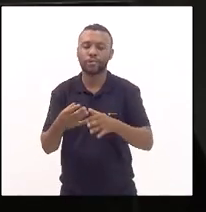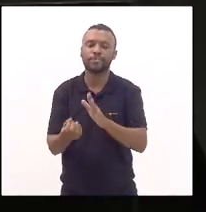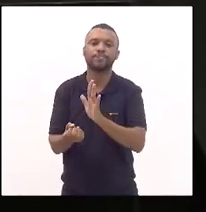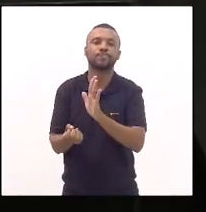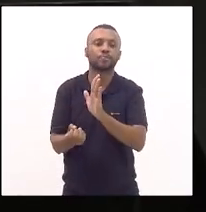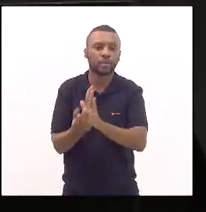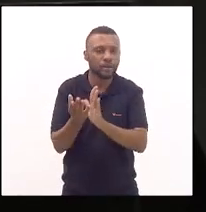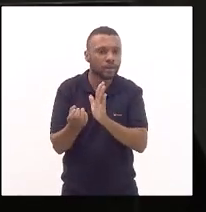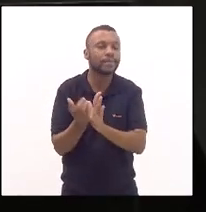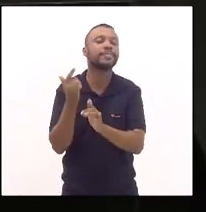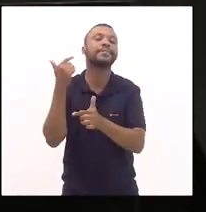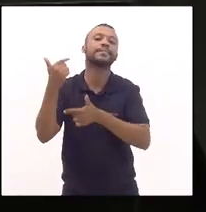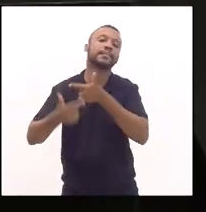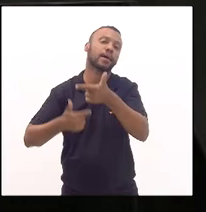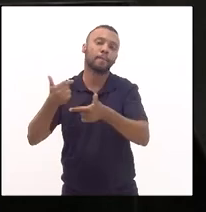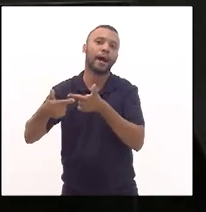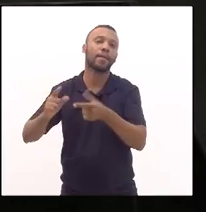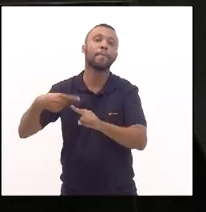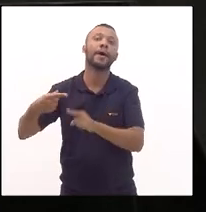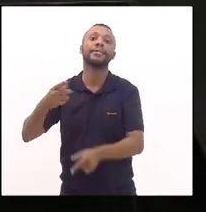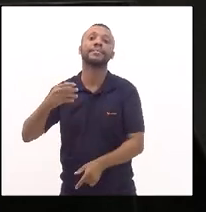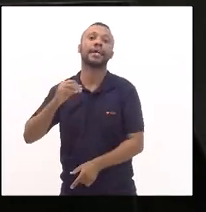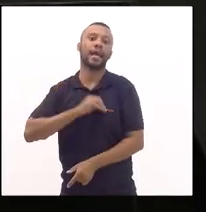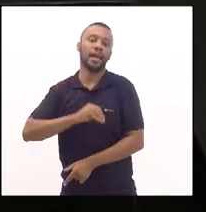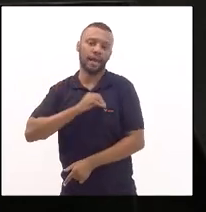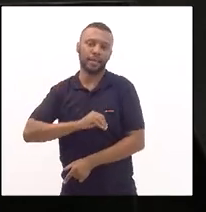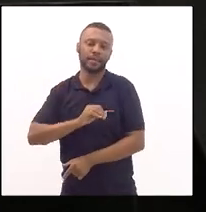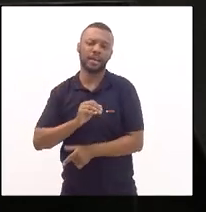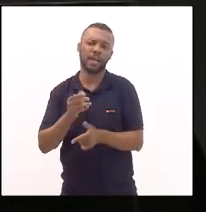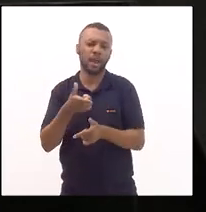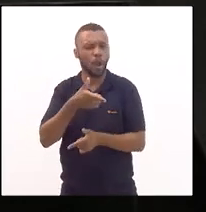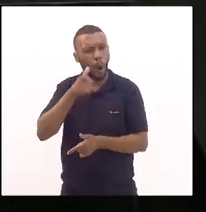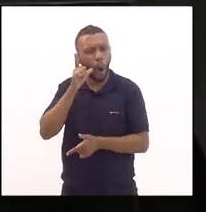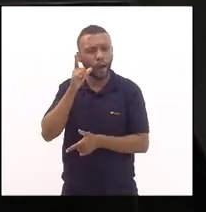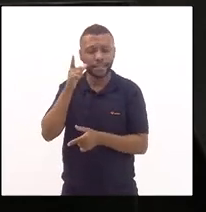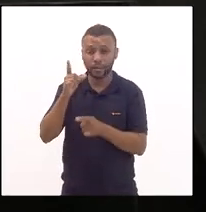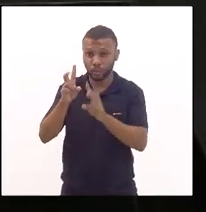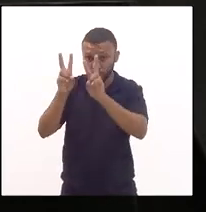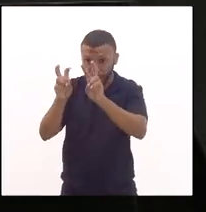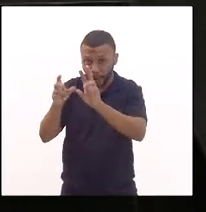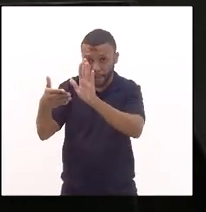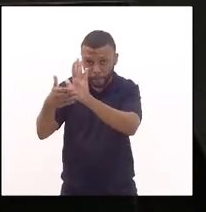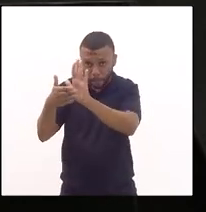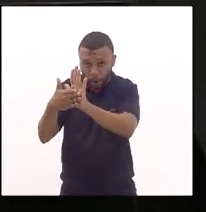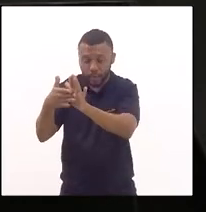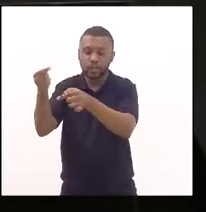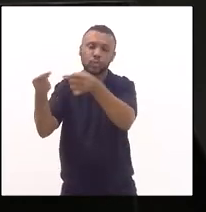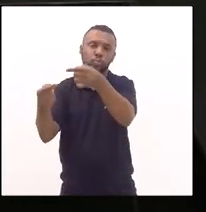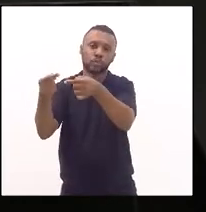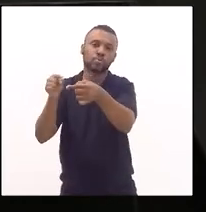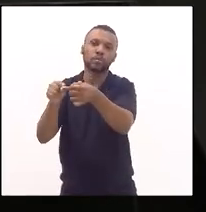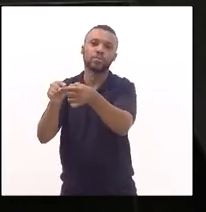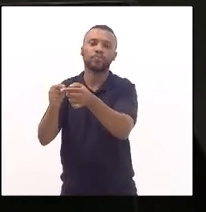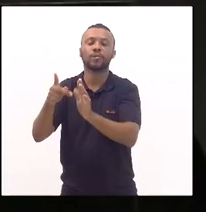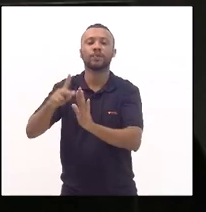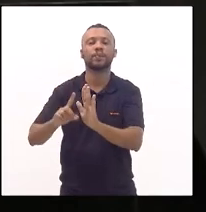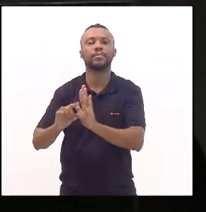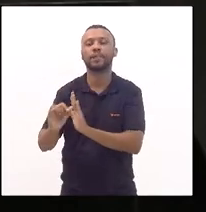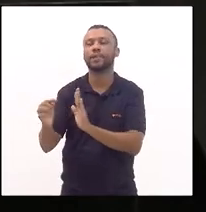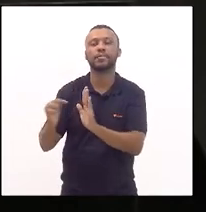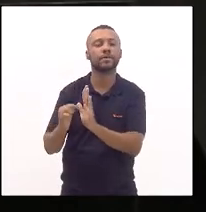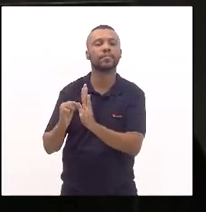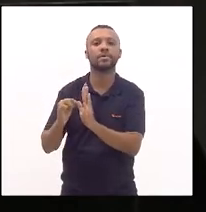de emprego e de renda. E, na pauta do dia de ontem, nós vimos aqui o projeto de lei, não